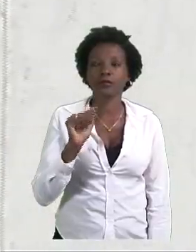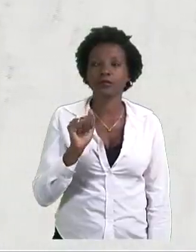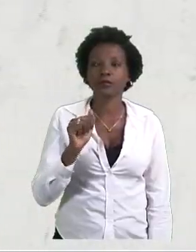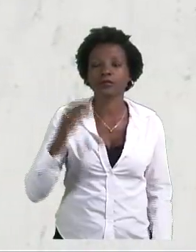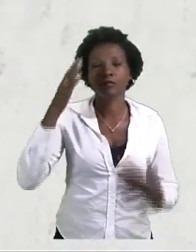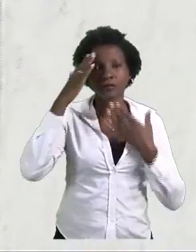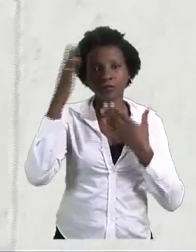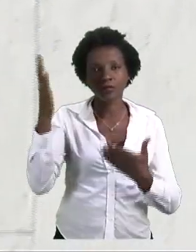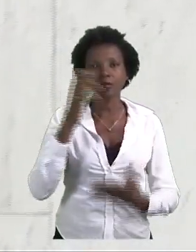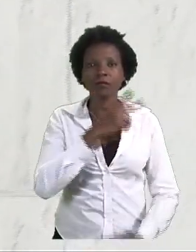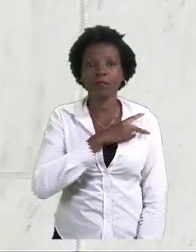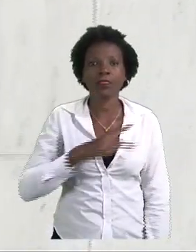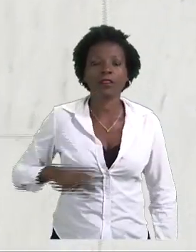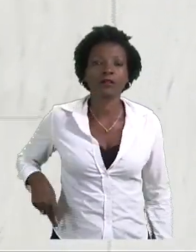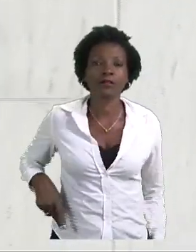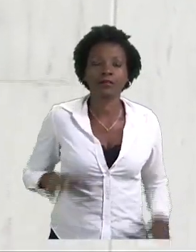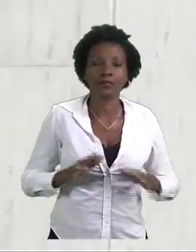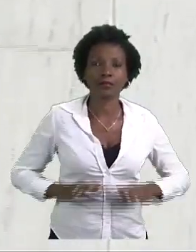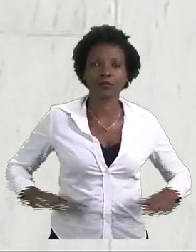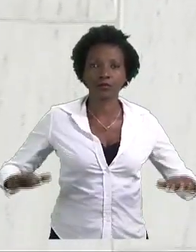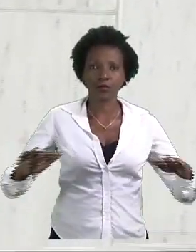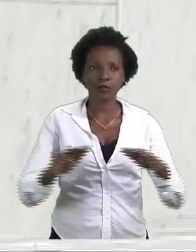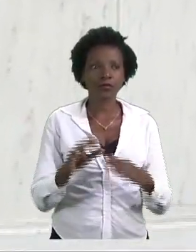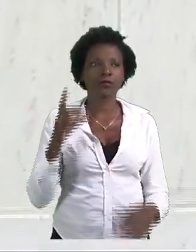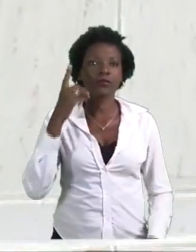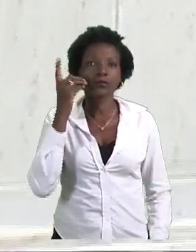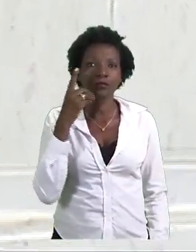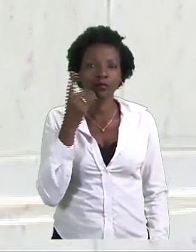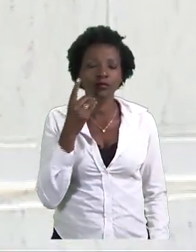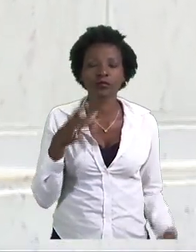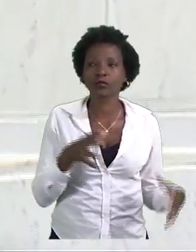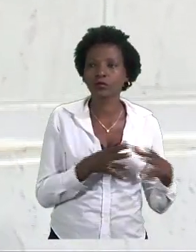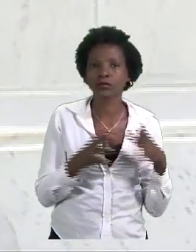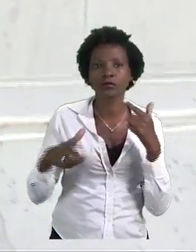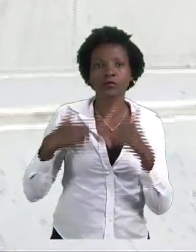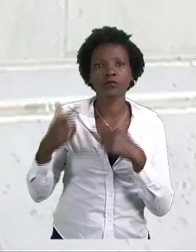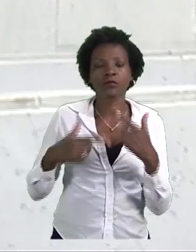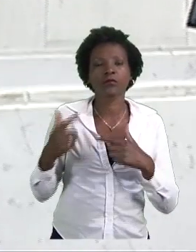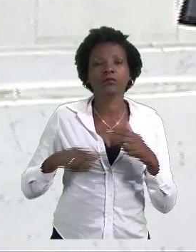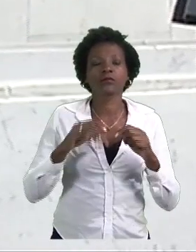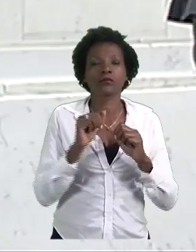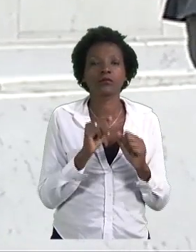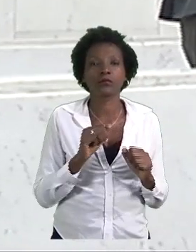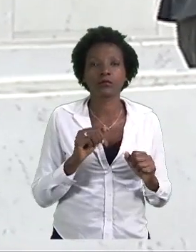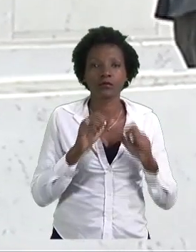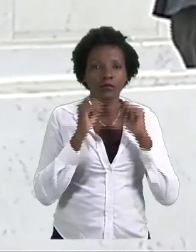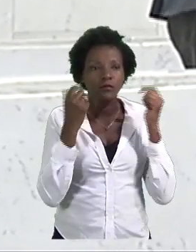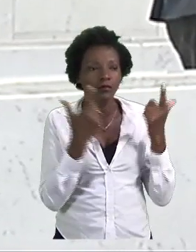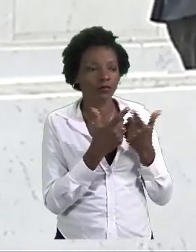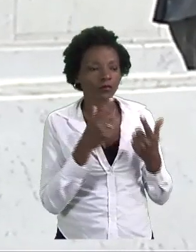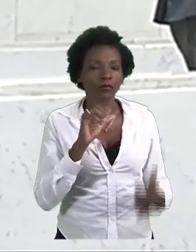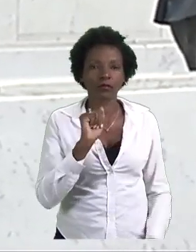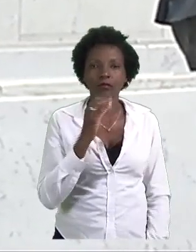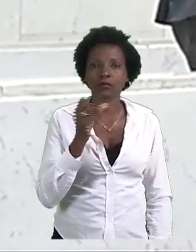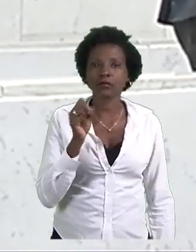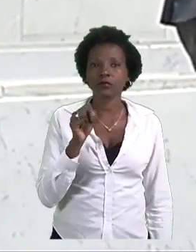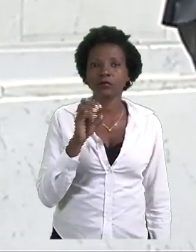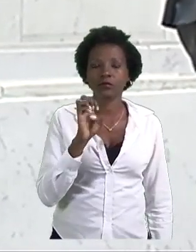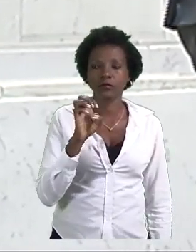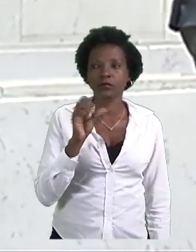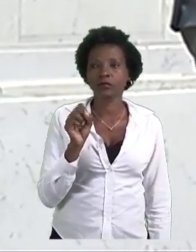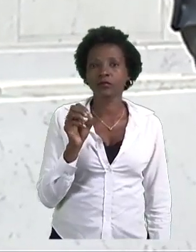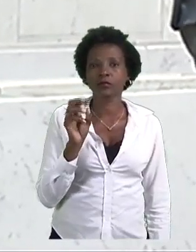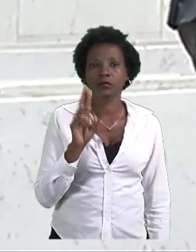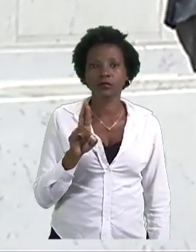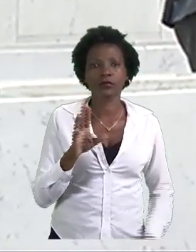Obrigado, senhora presidente, senhores deputados, funcionários e assessores aqui presentes, ao público aqui presente, sejam bem-vindos,